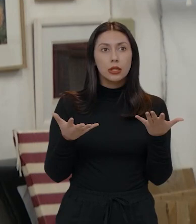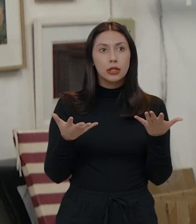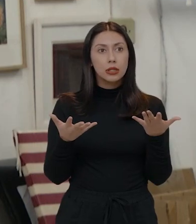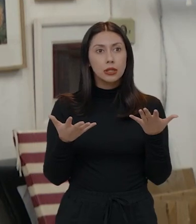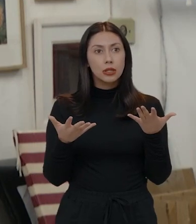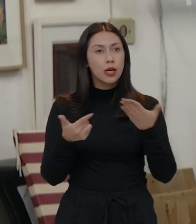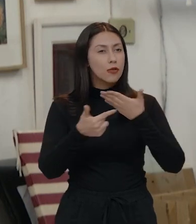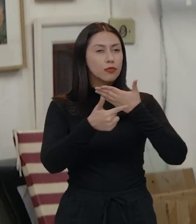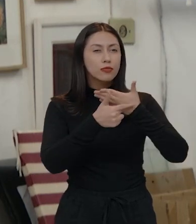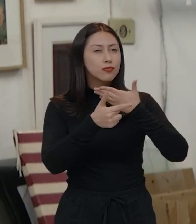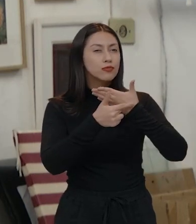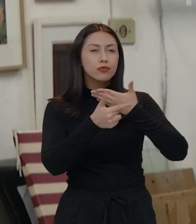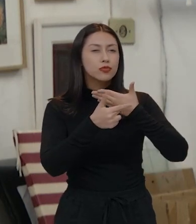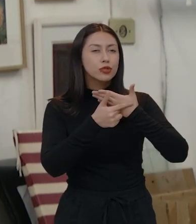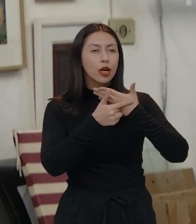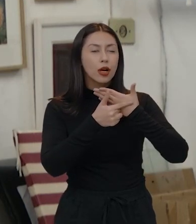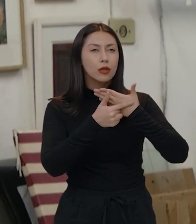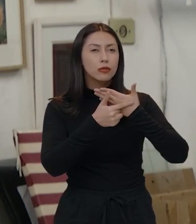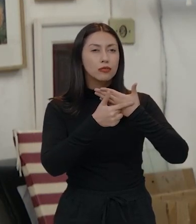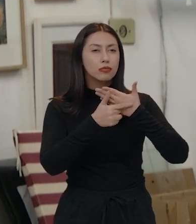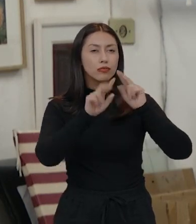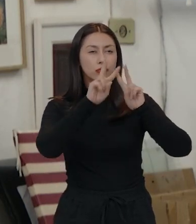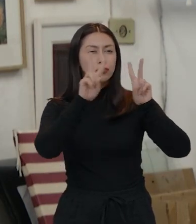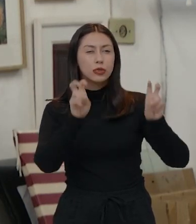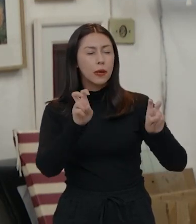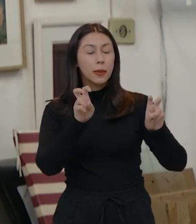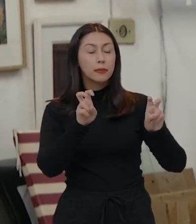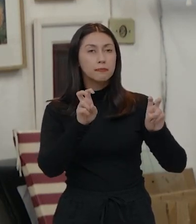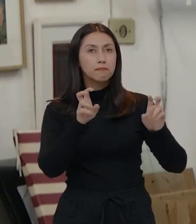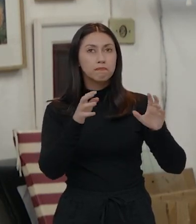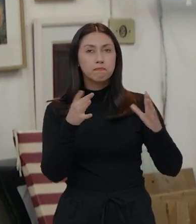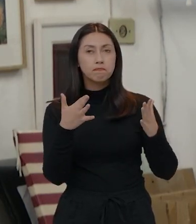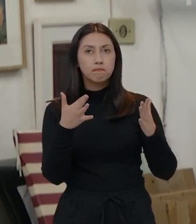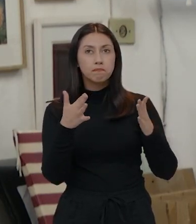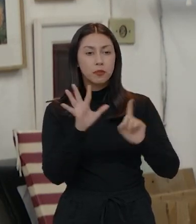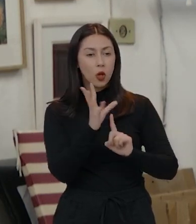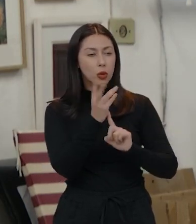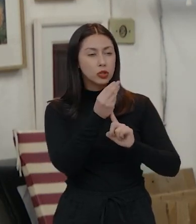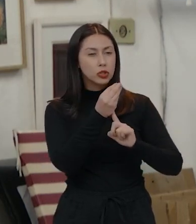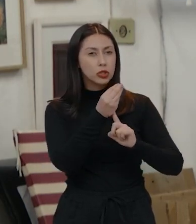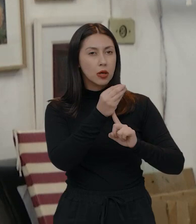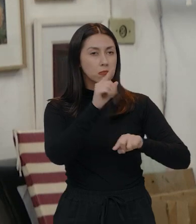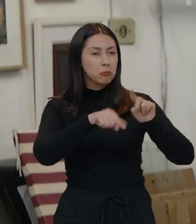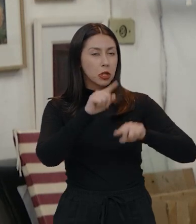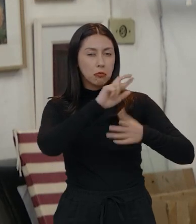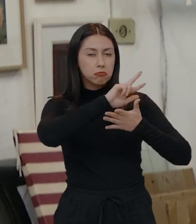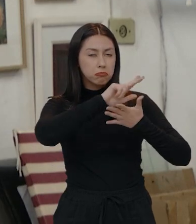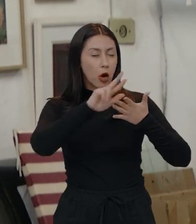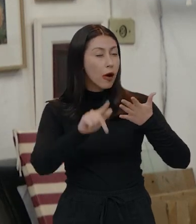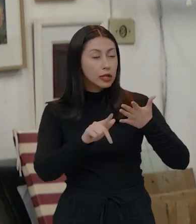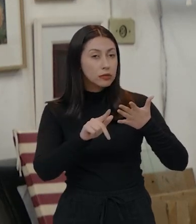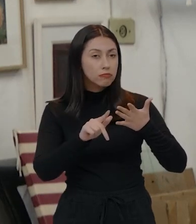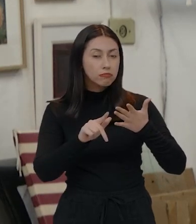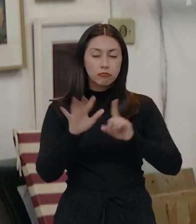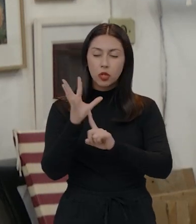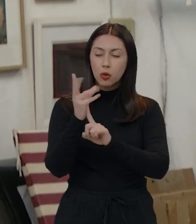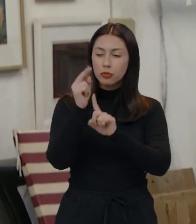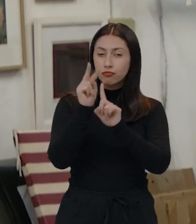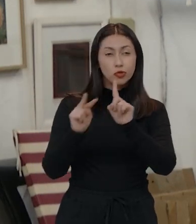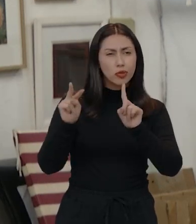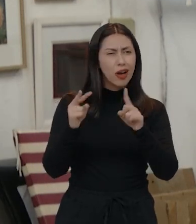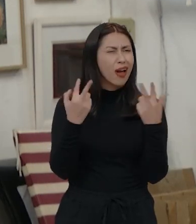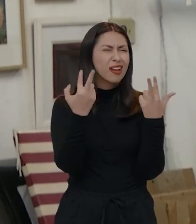evolução do próprio tema, assim, né? Diz, artista plástico, o artista visual, é a mesma